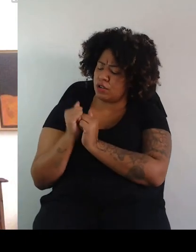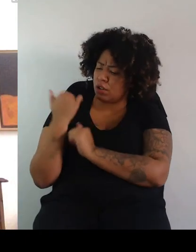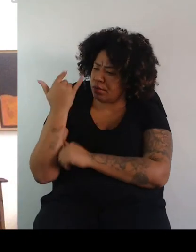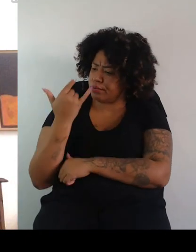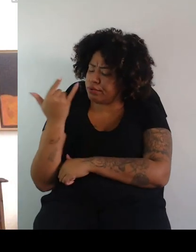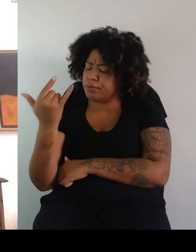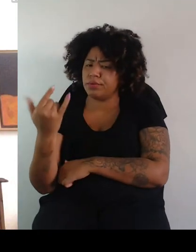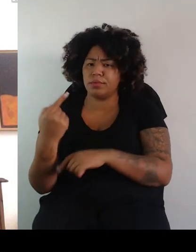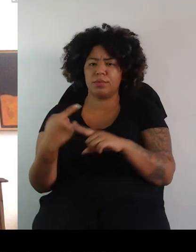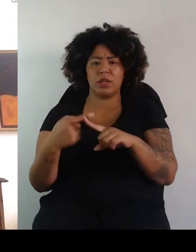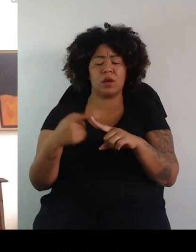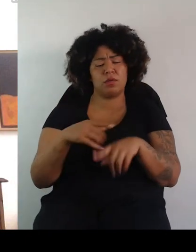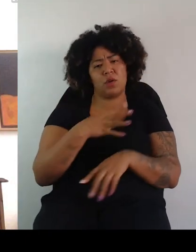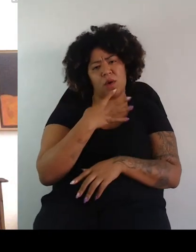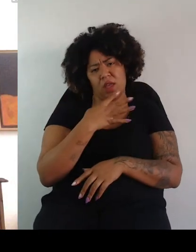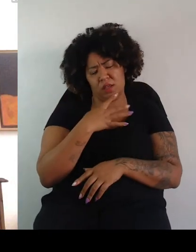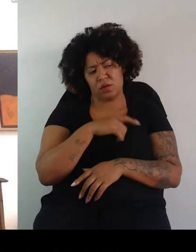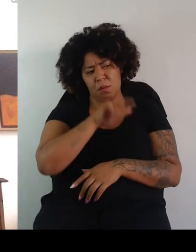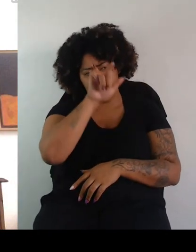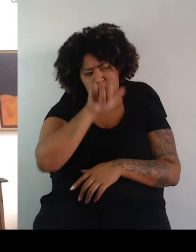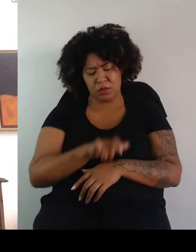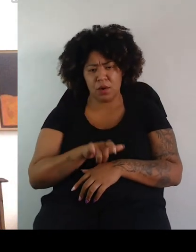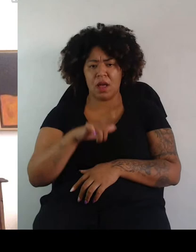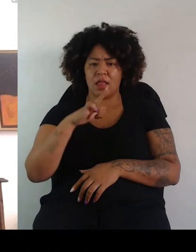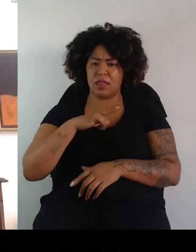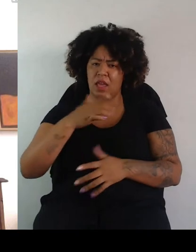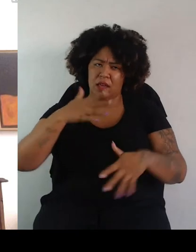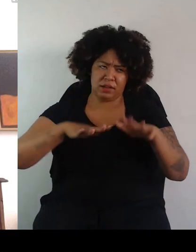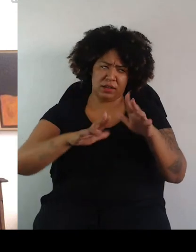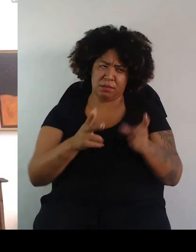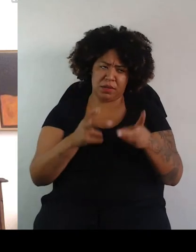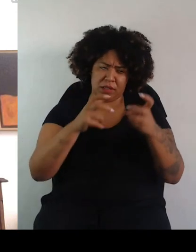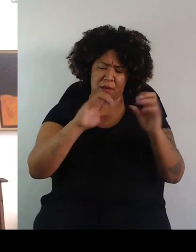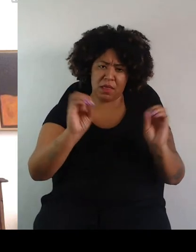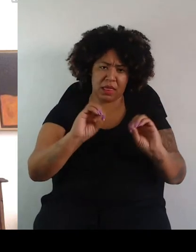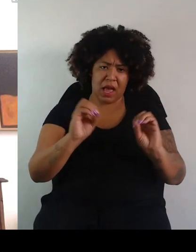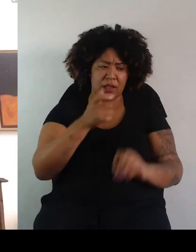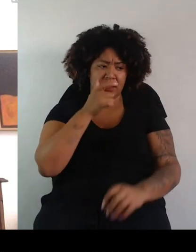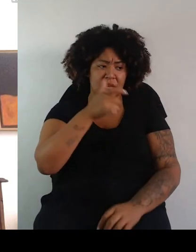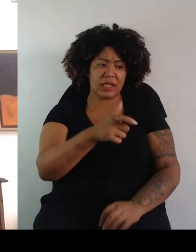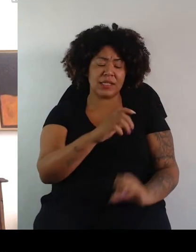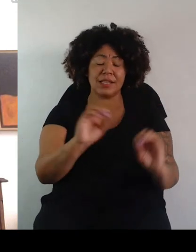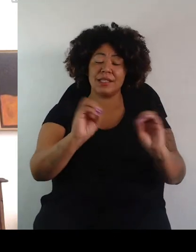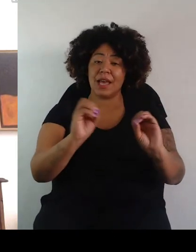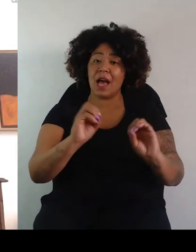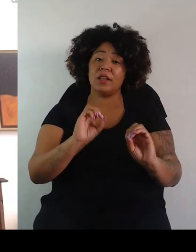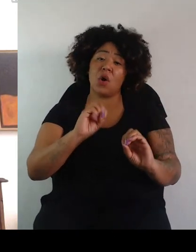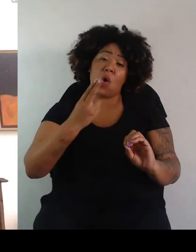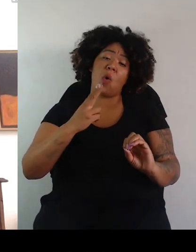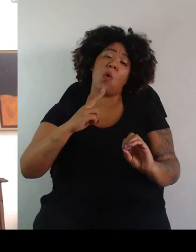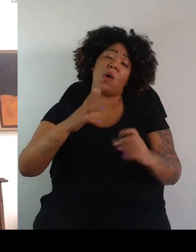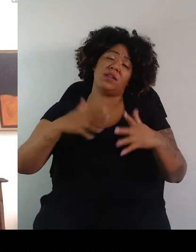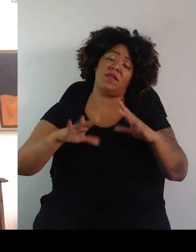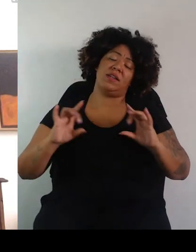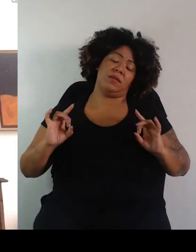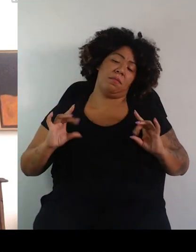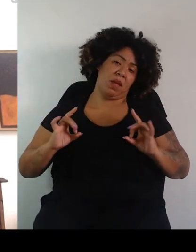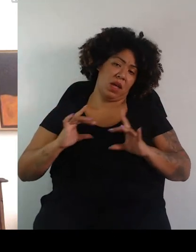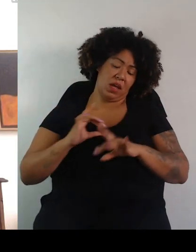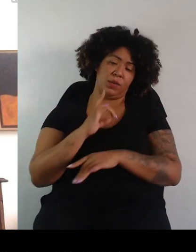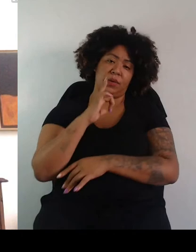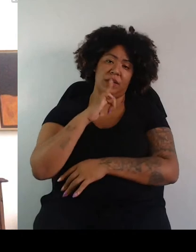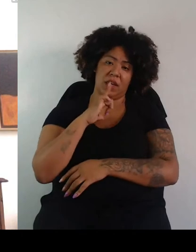pessoa algumas pessoas nem percebem ou não tem interesse eu tenho medo de alguém assim porque Claro